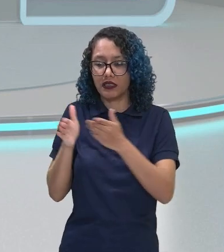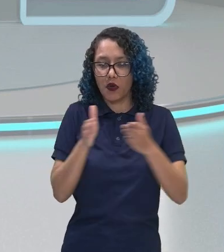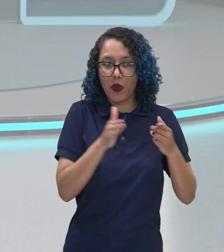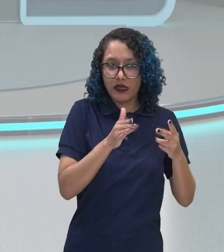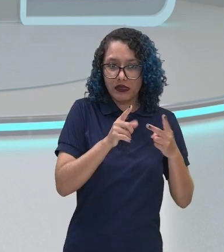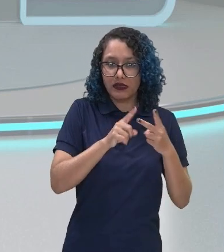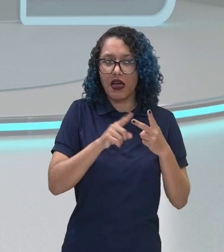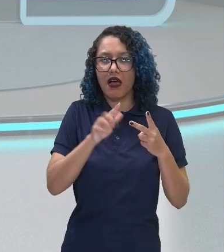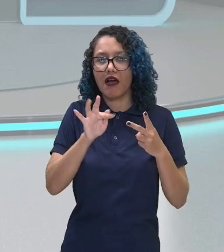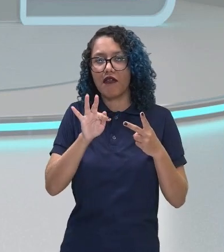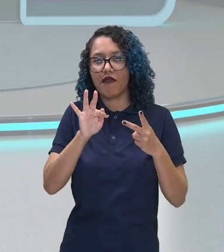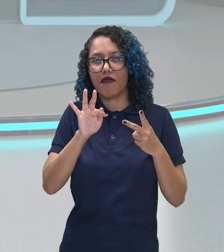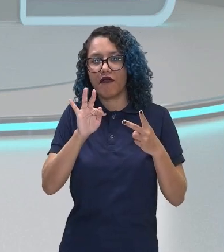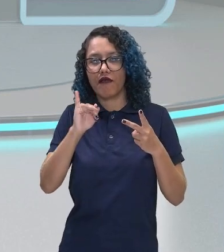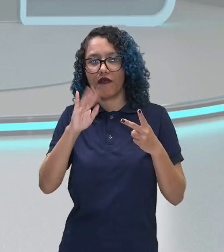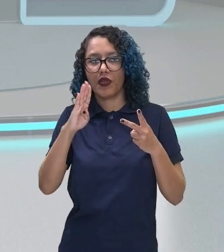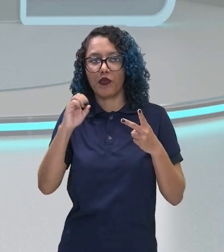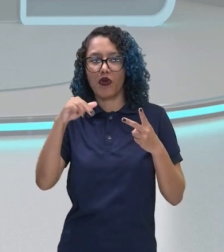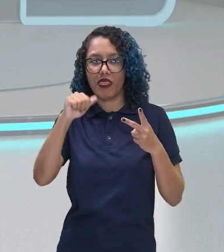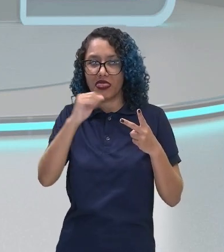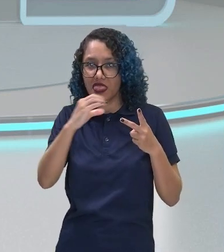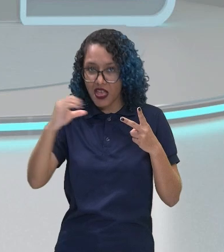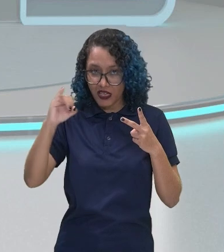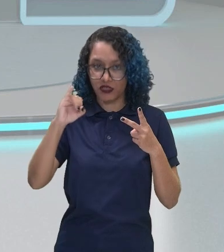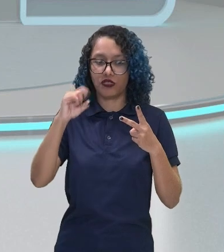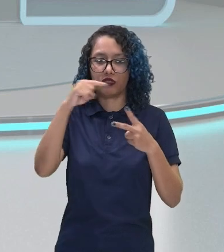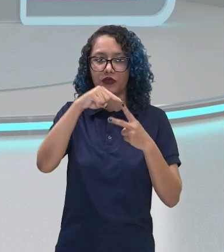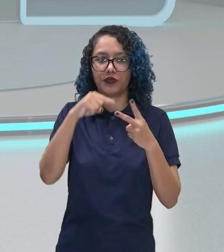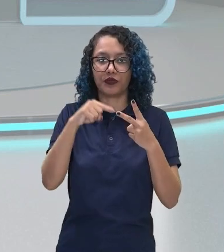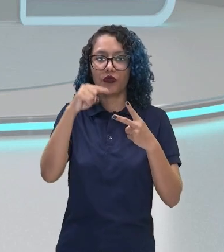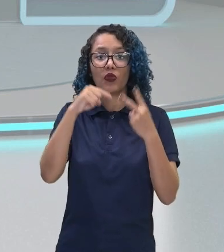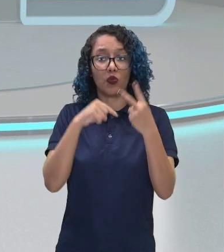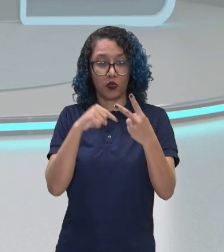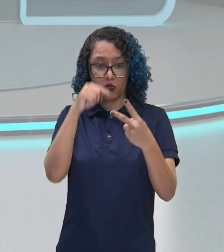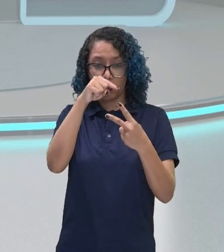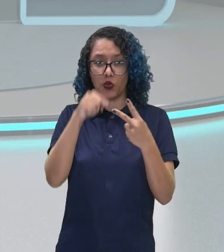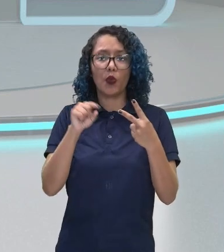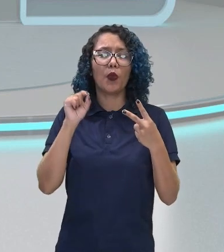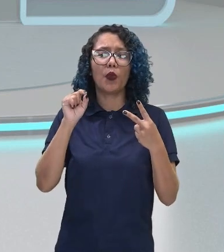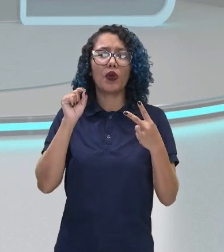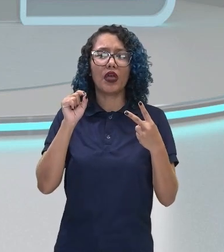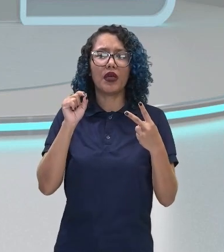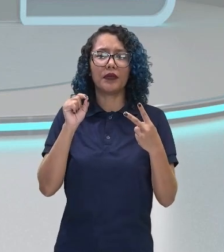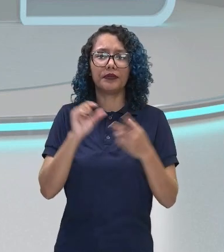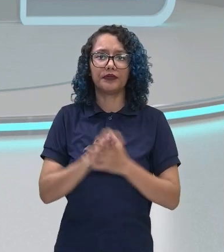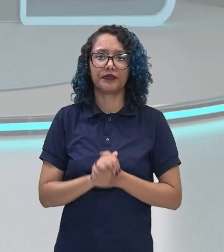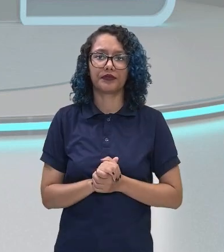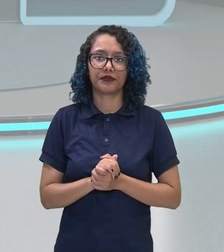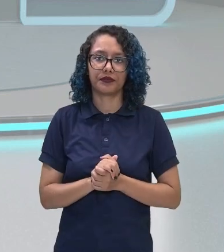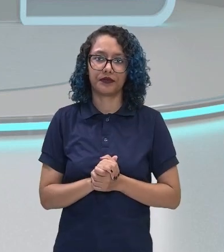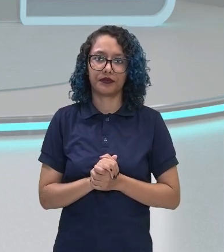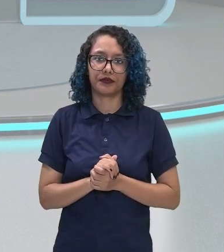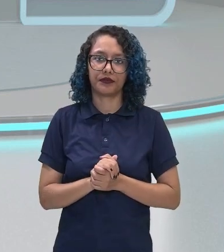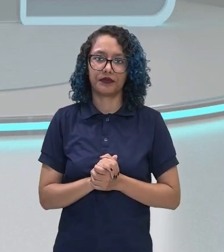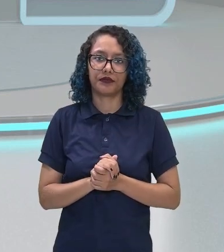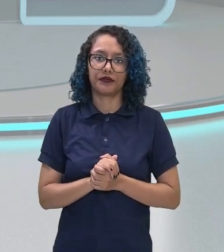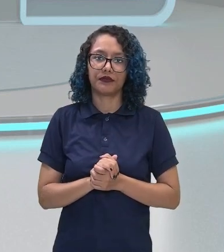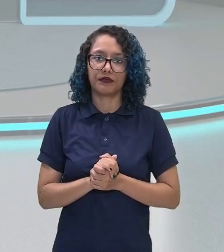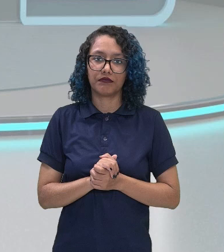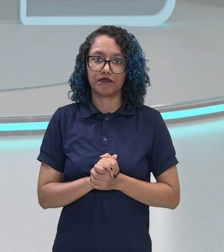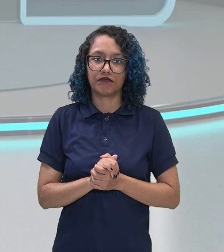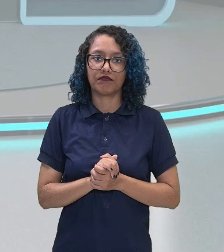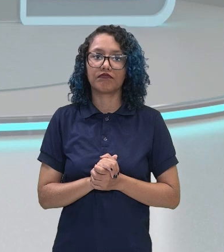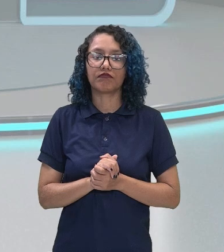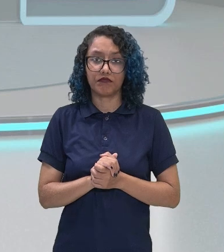a gente pode dizer que a seção áurea e a sequência de Fibonacci, elas estão junto com